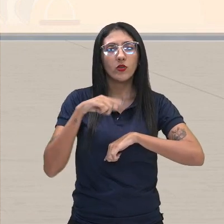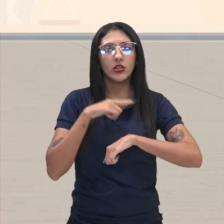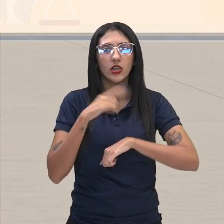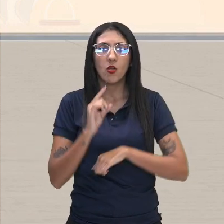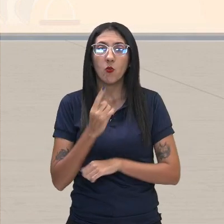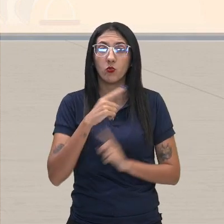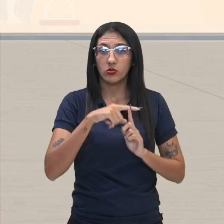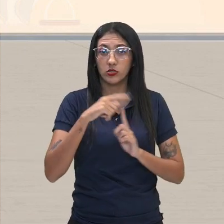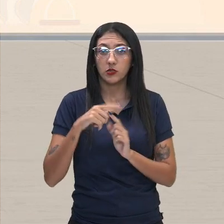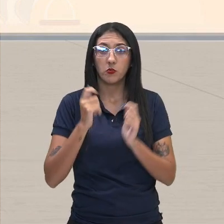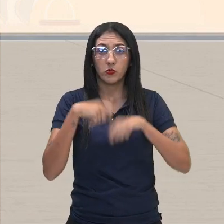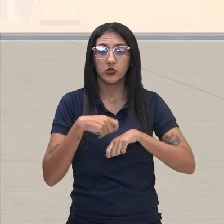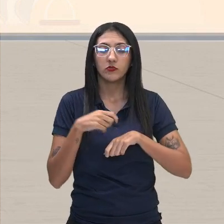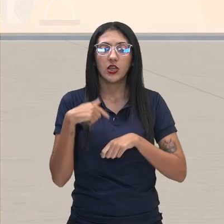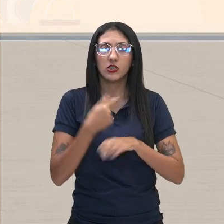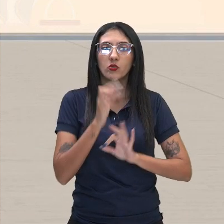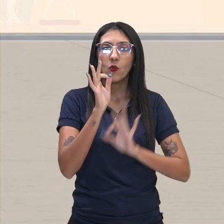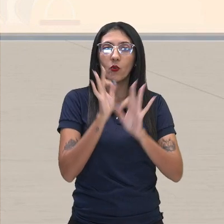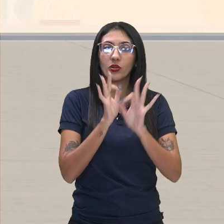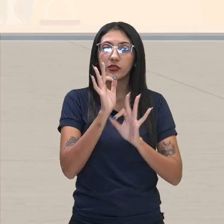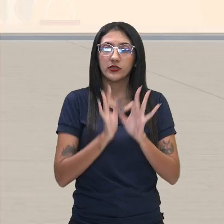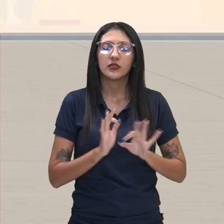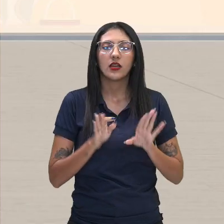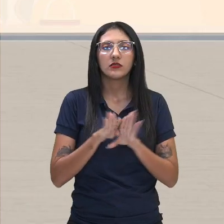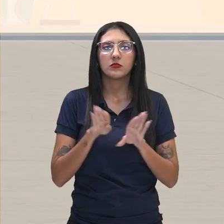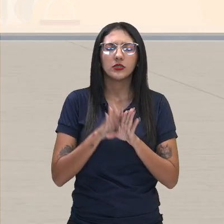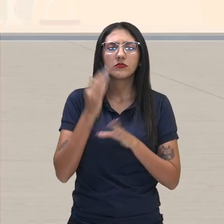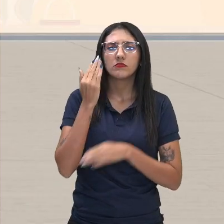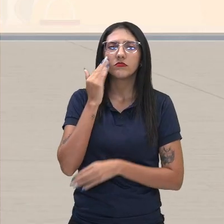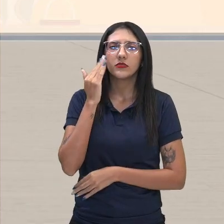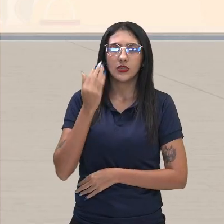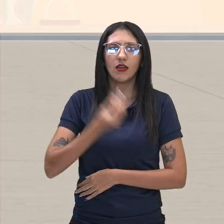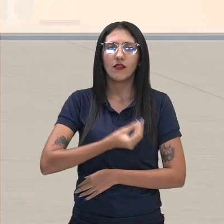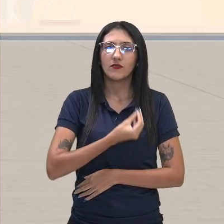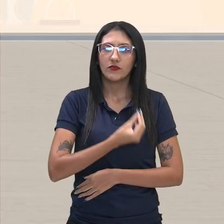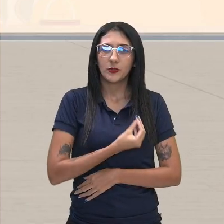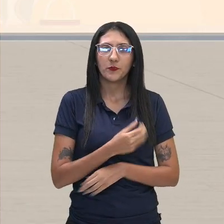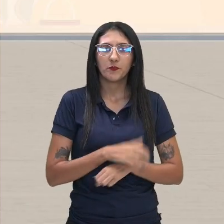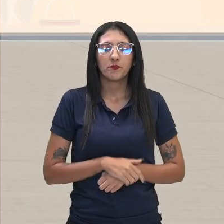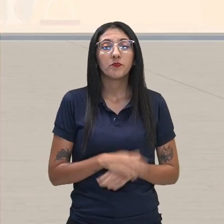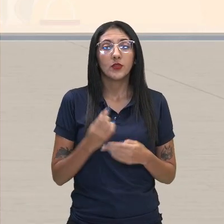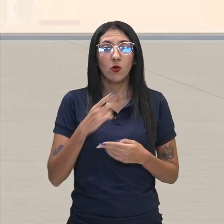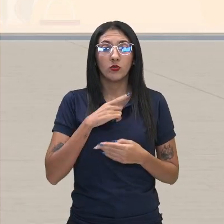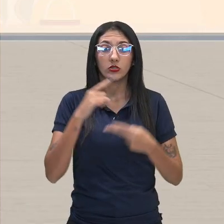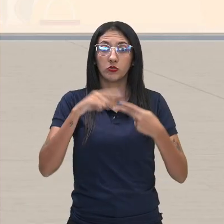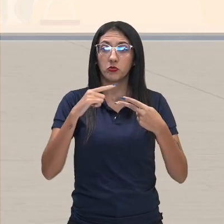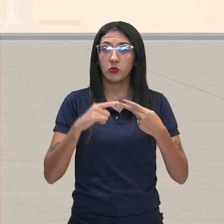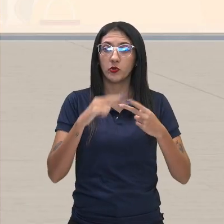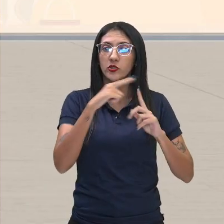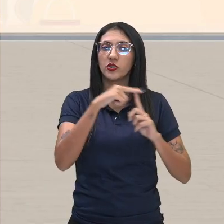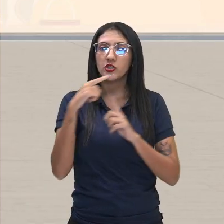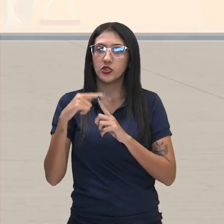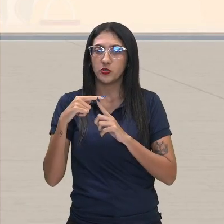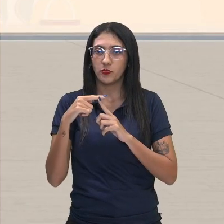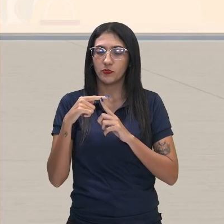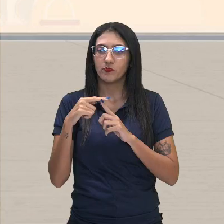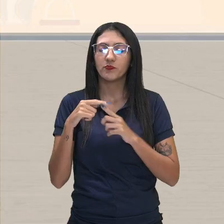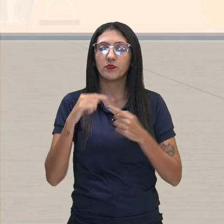forma de organizar e entender a vida. Ele pode ser medido de